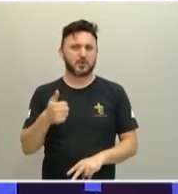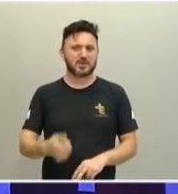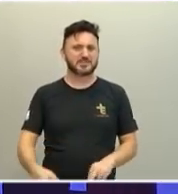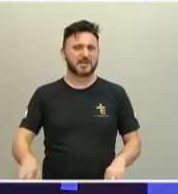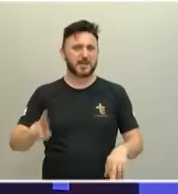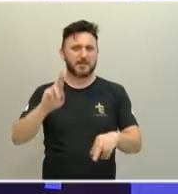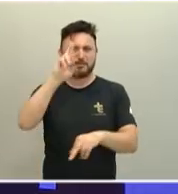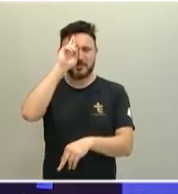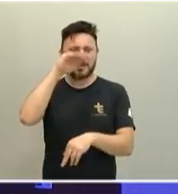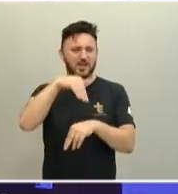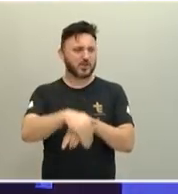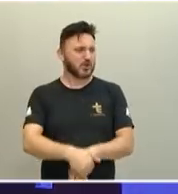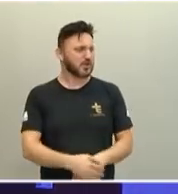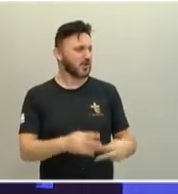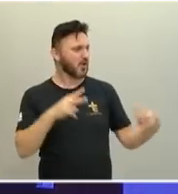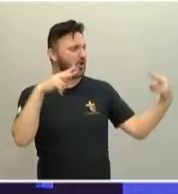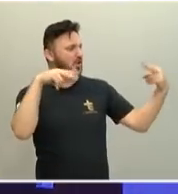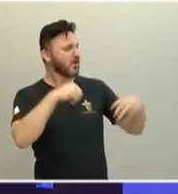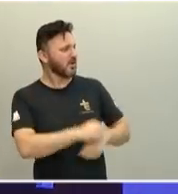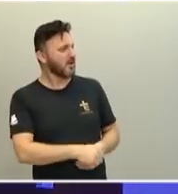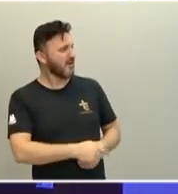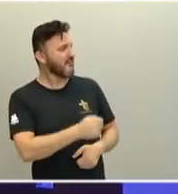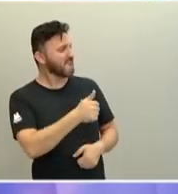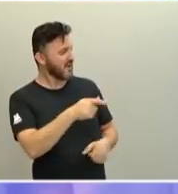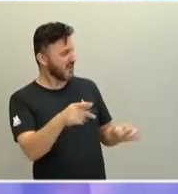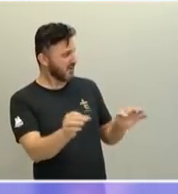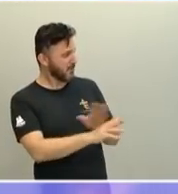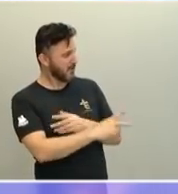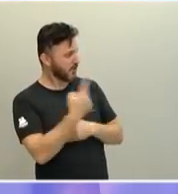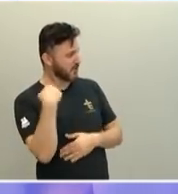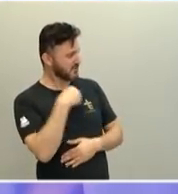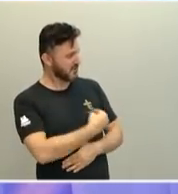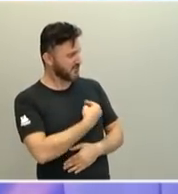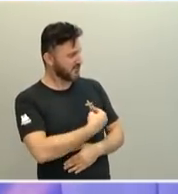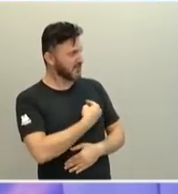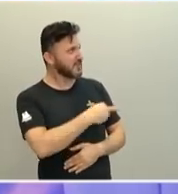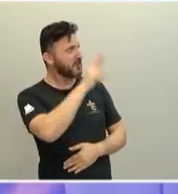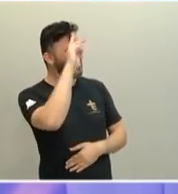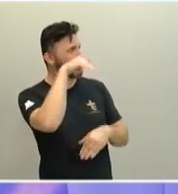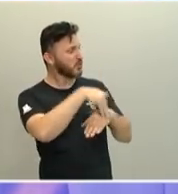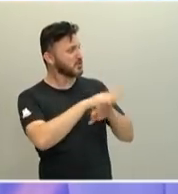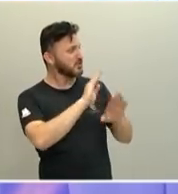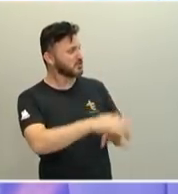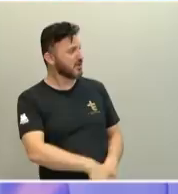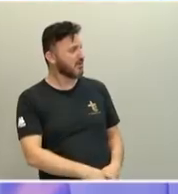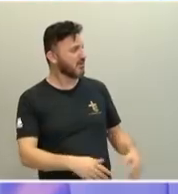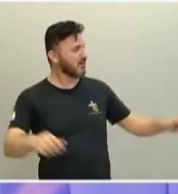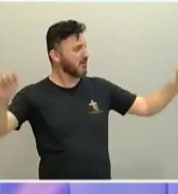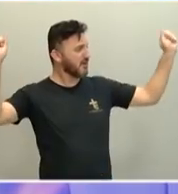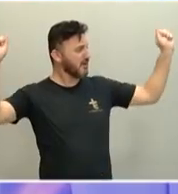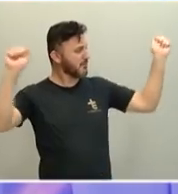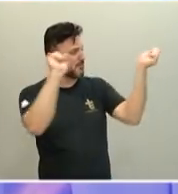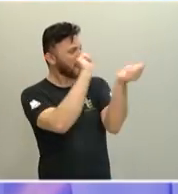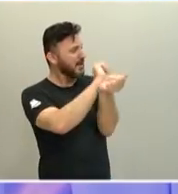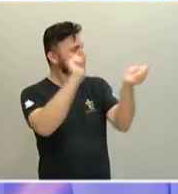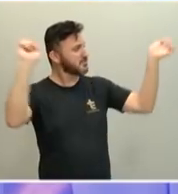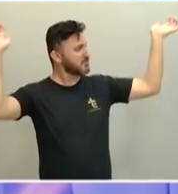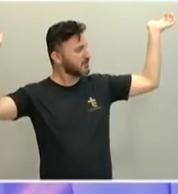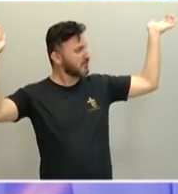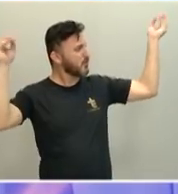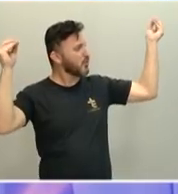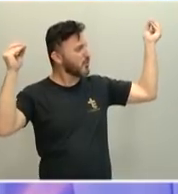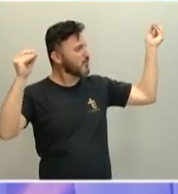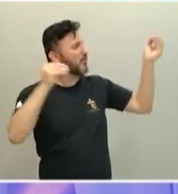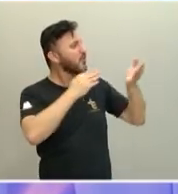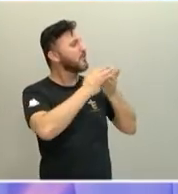vai acabar a nossa vida. Só que a gente se esquece de que meia-noite, ao mesmo tempo que acaba um dia, começa o